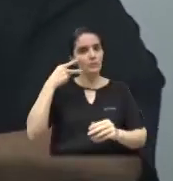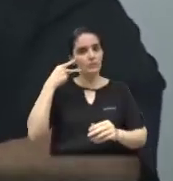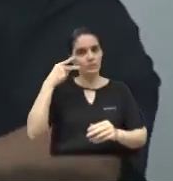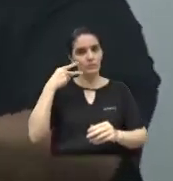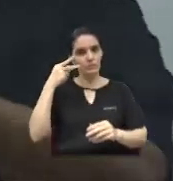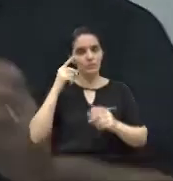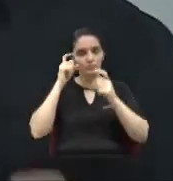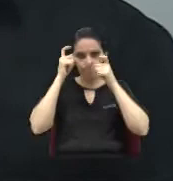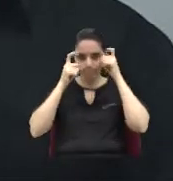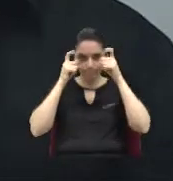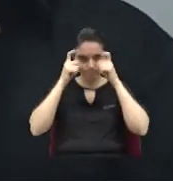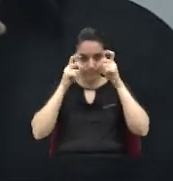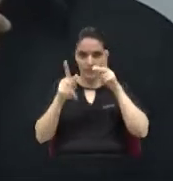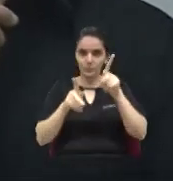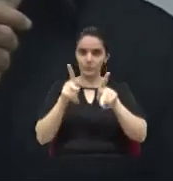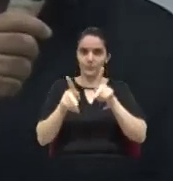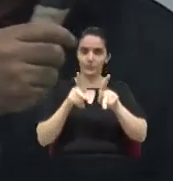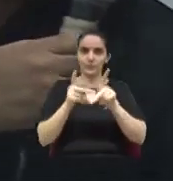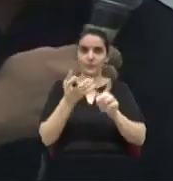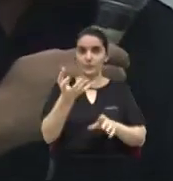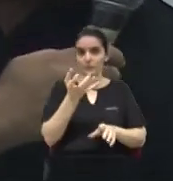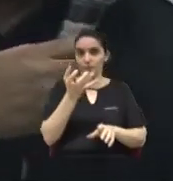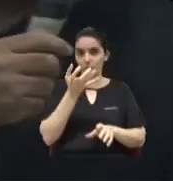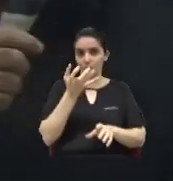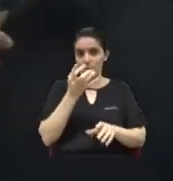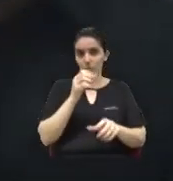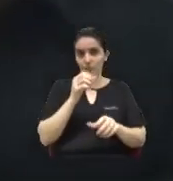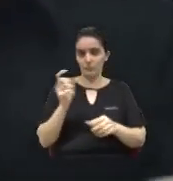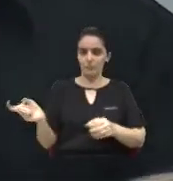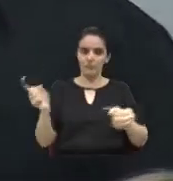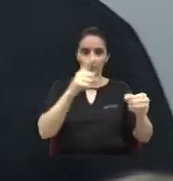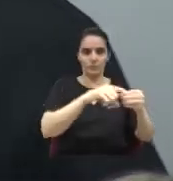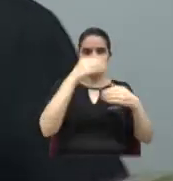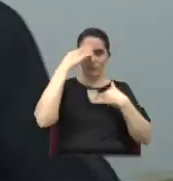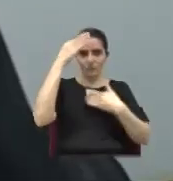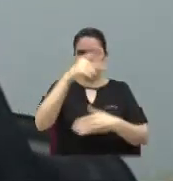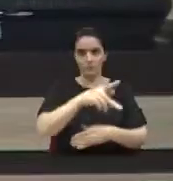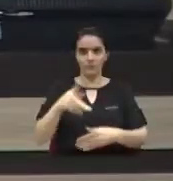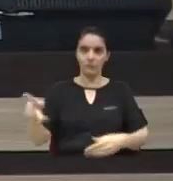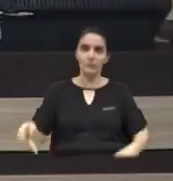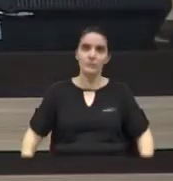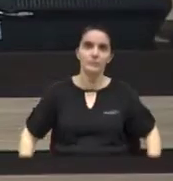com a população e quer que recue essa situação. Muito obrigado, presidente.